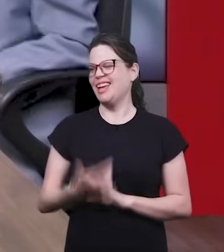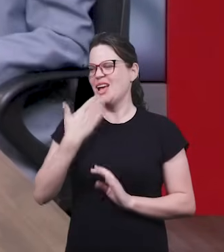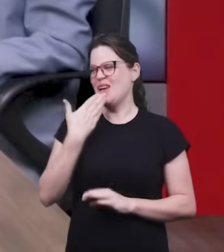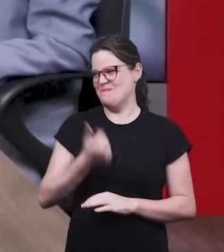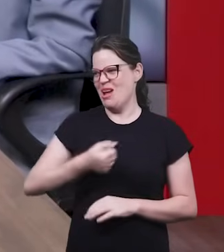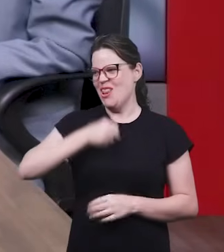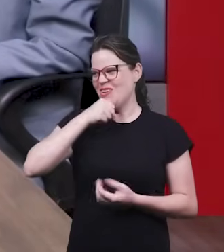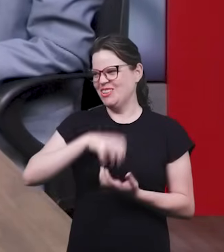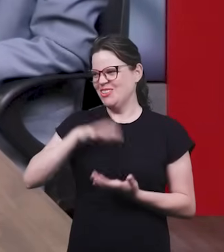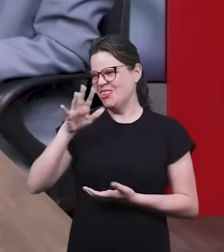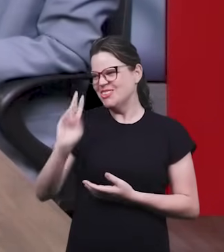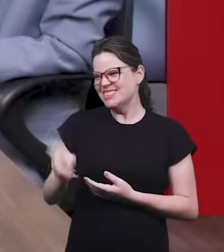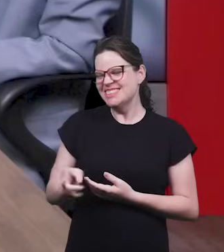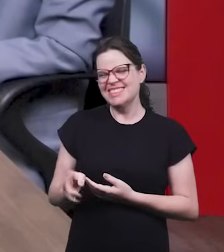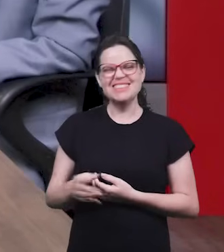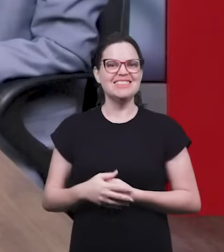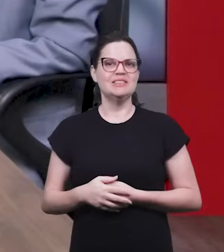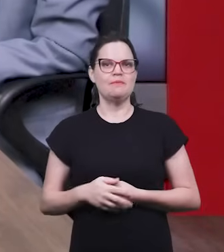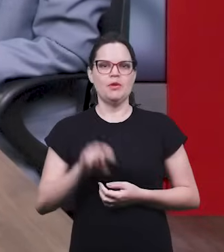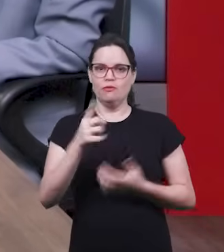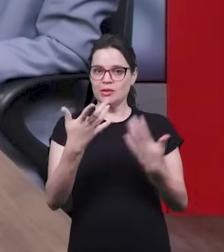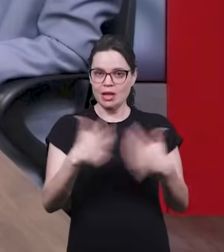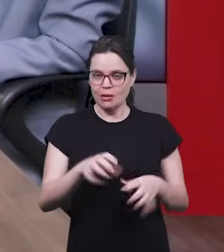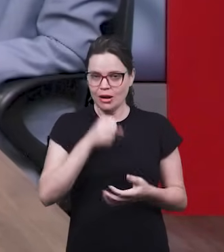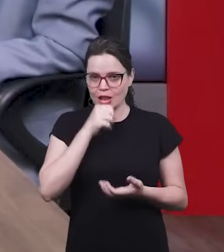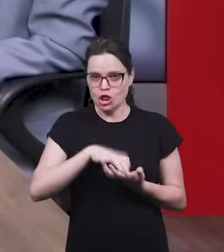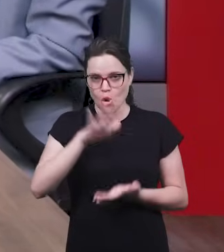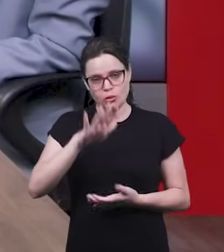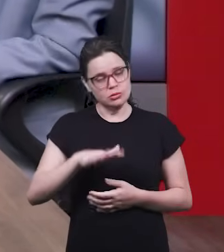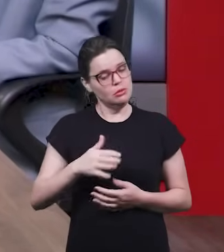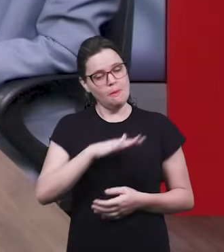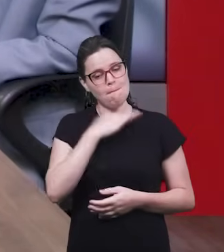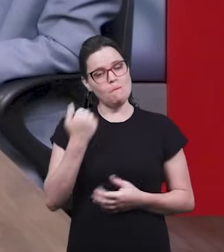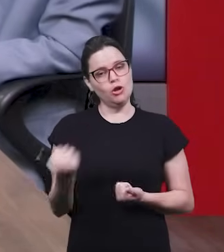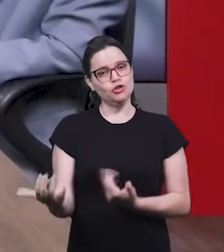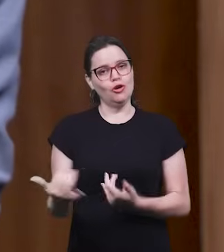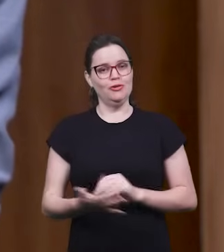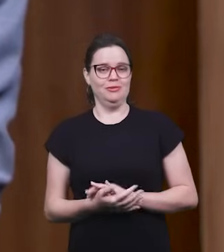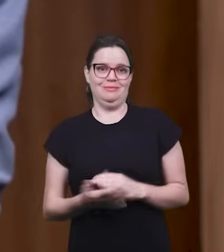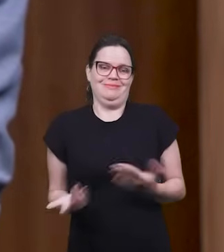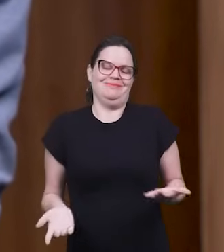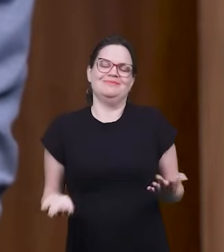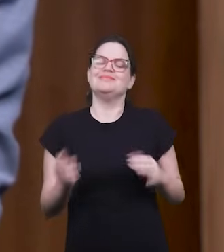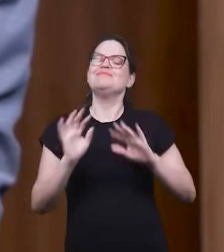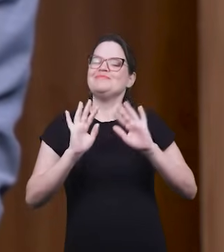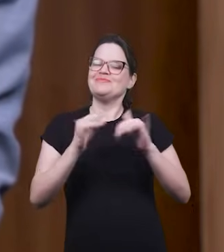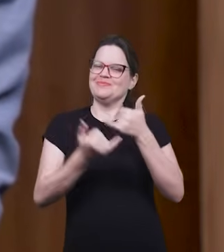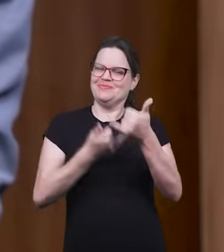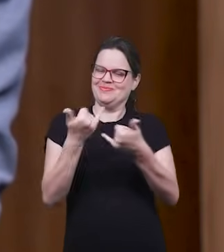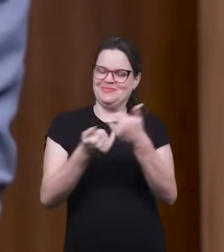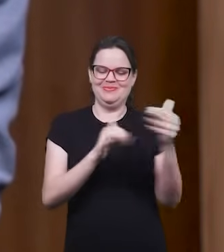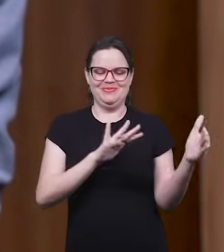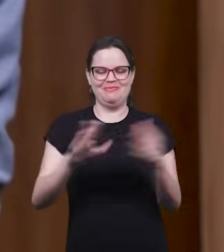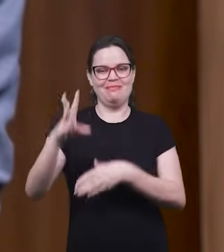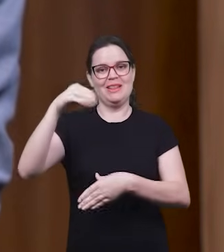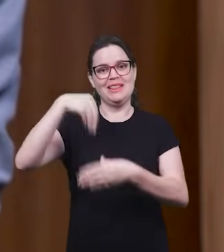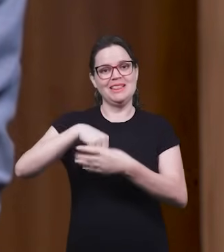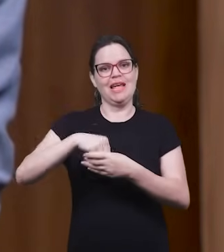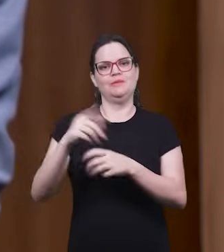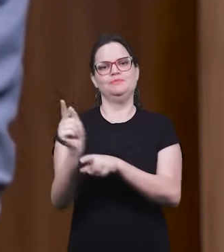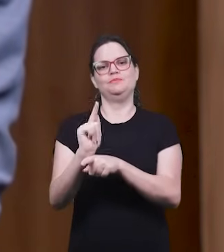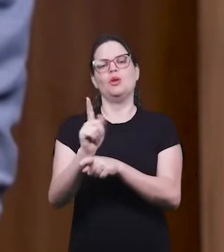pastor? Não. Você não quer ficar velho, morre cedo. Então, na gestão, o segredo